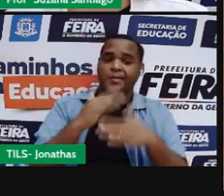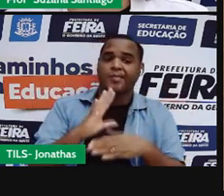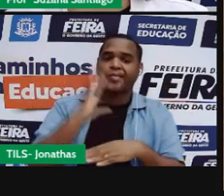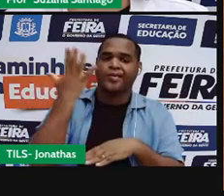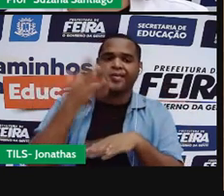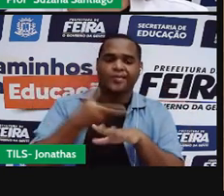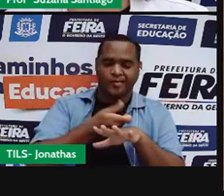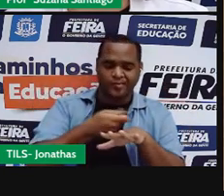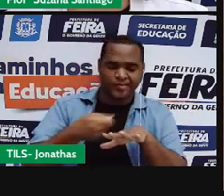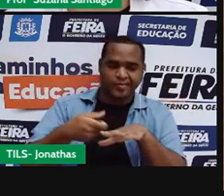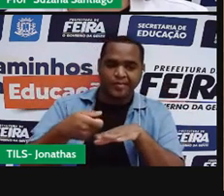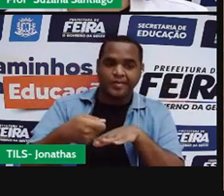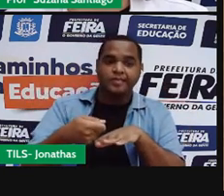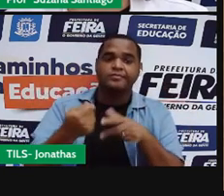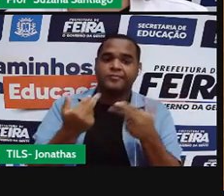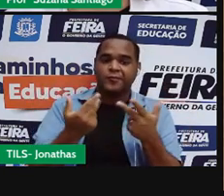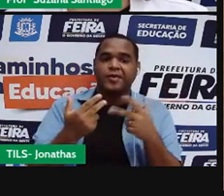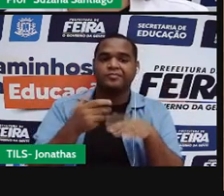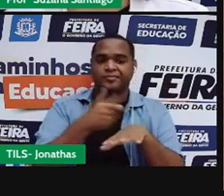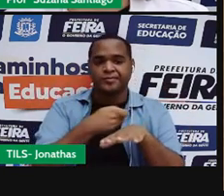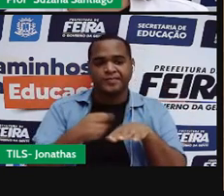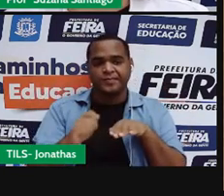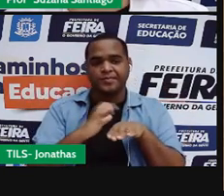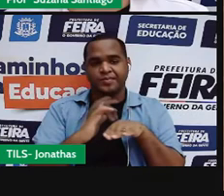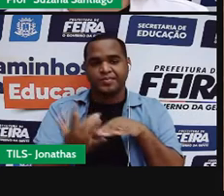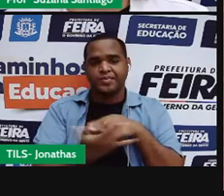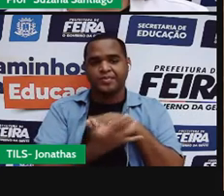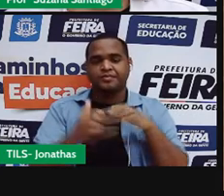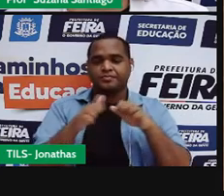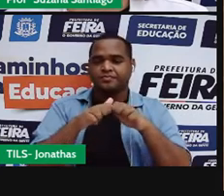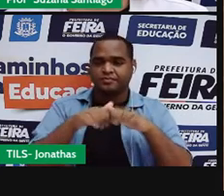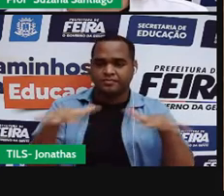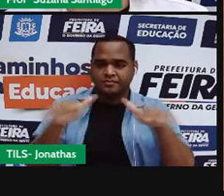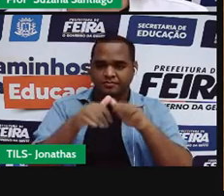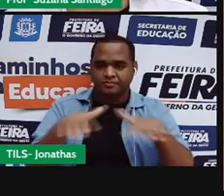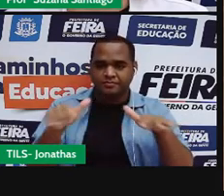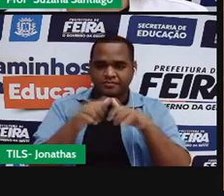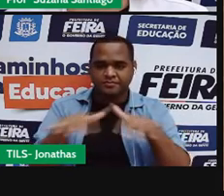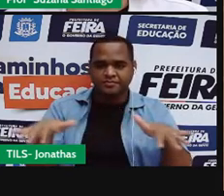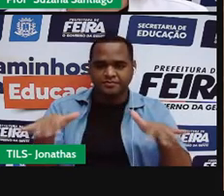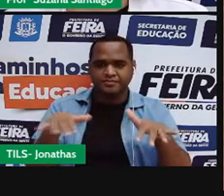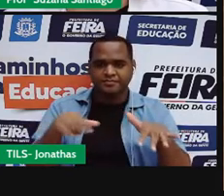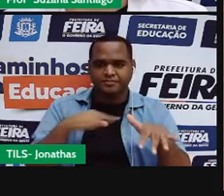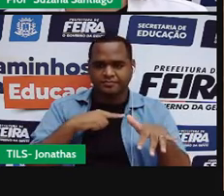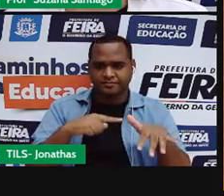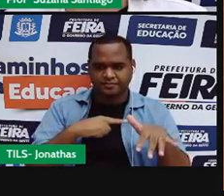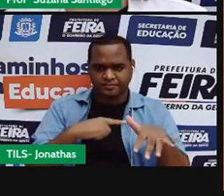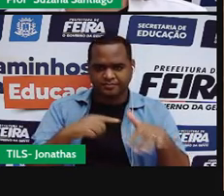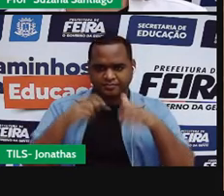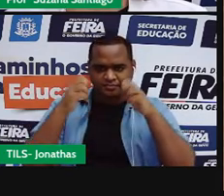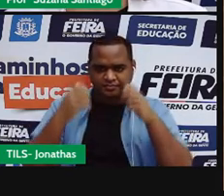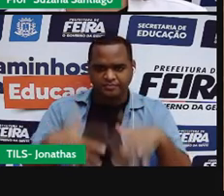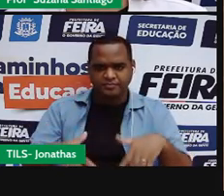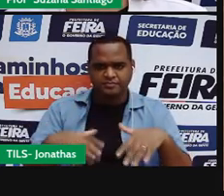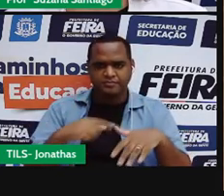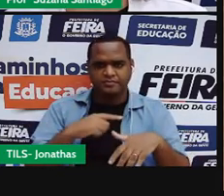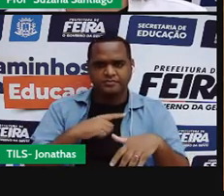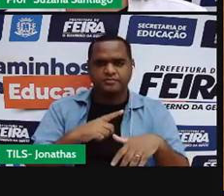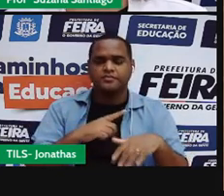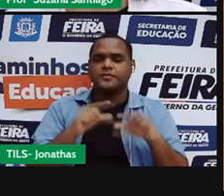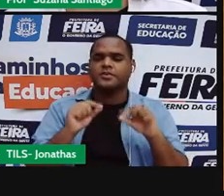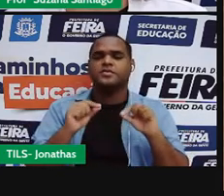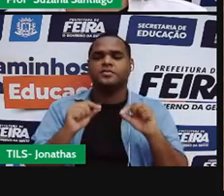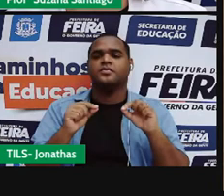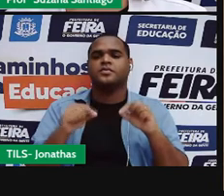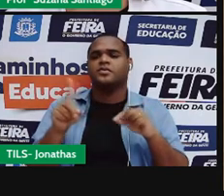se espalhado, porque nas redes sociais isso tomou uma proporção que a gente não tem mais controle. E o que é que vocês aí do outro lado acham que uma